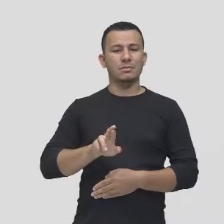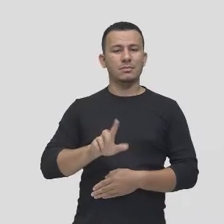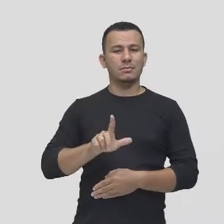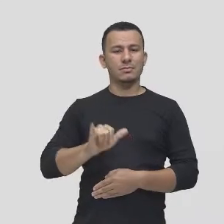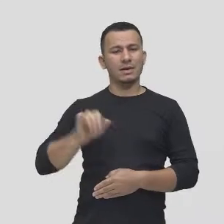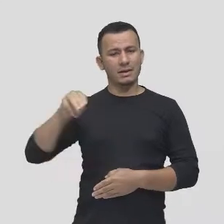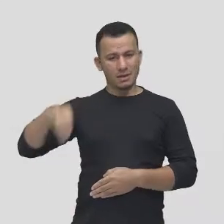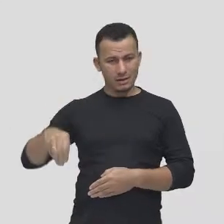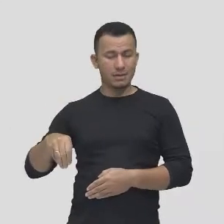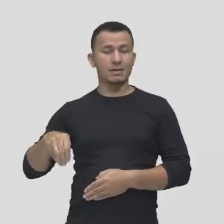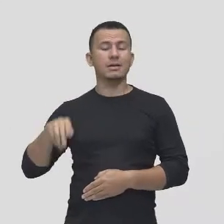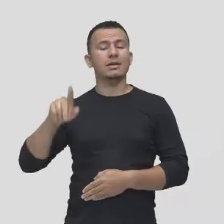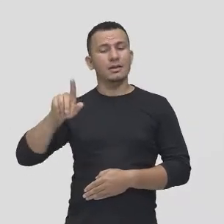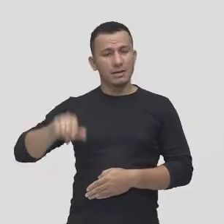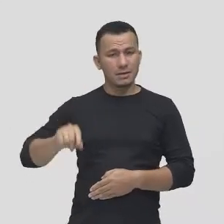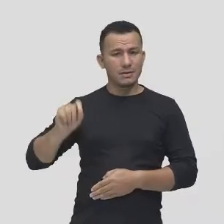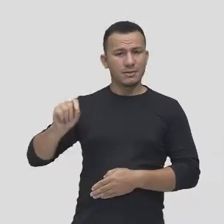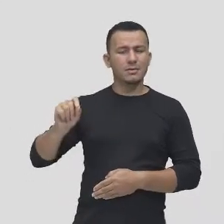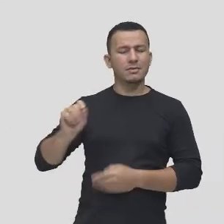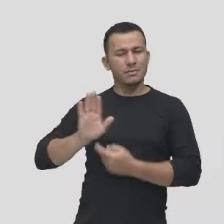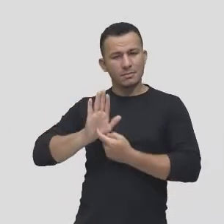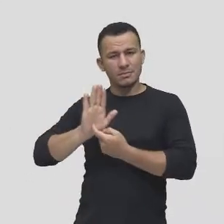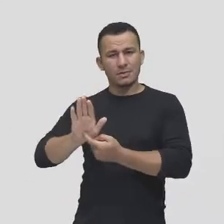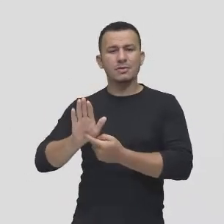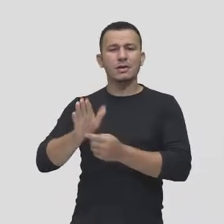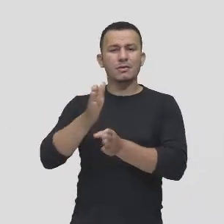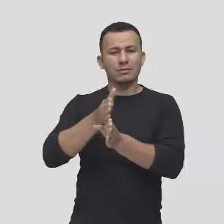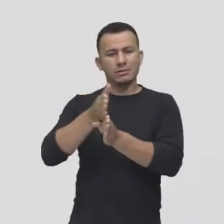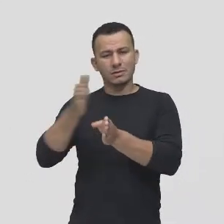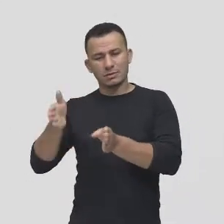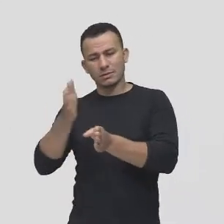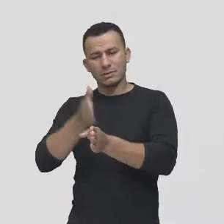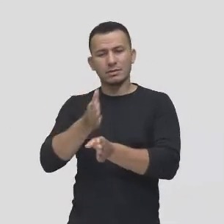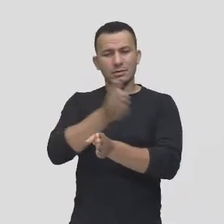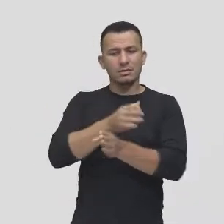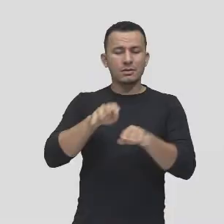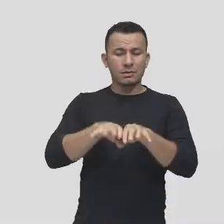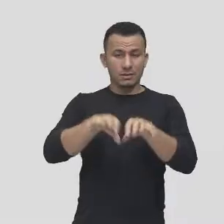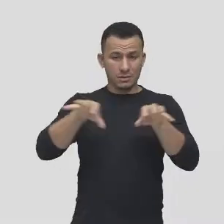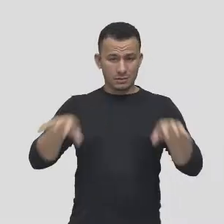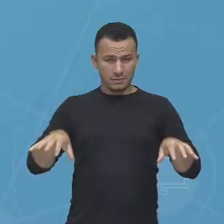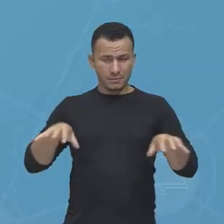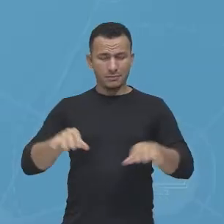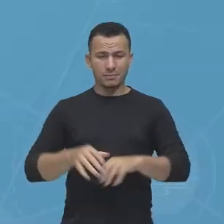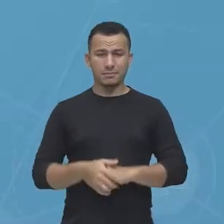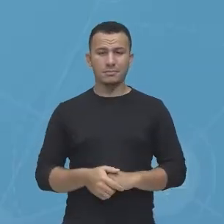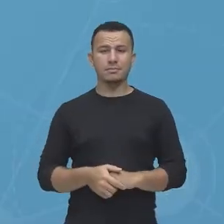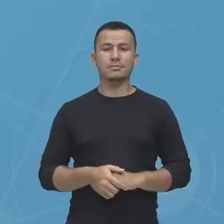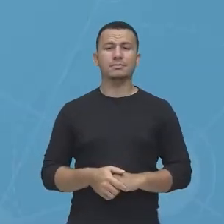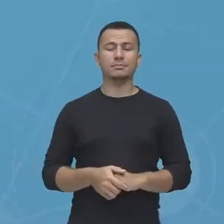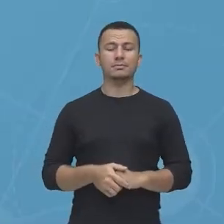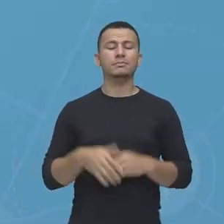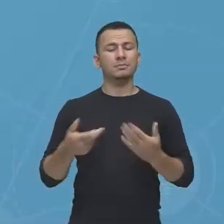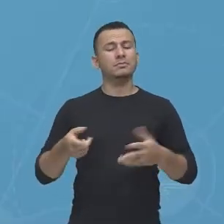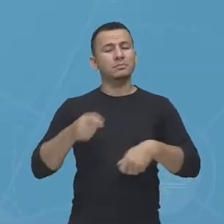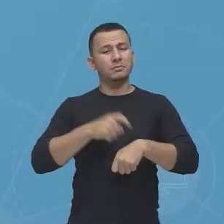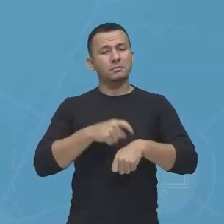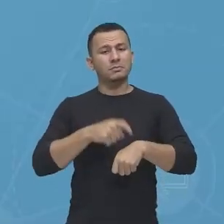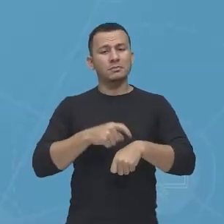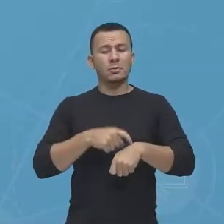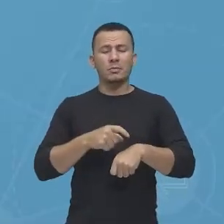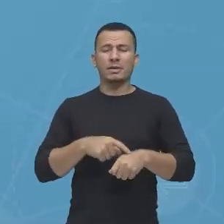era exatamente o que definia o que era a Europa Oriental do que era a Europa Ocidental. Então foi um momento